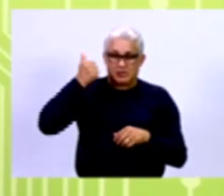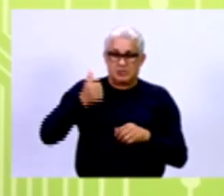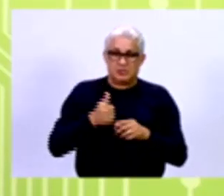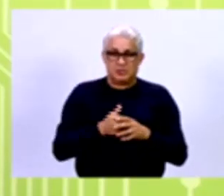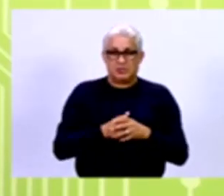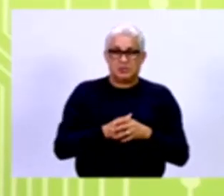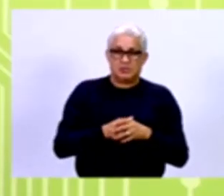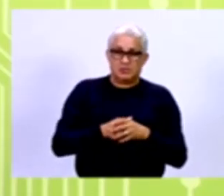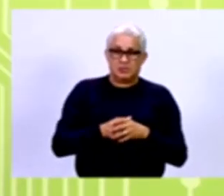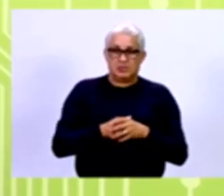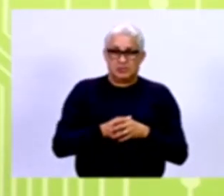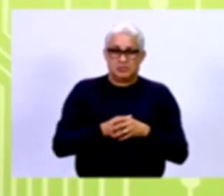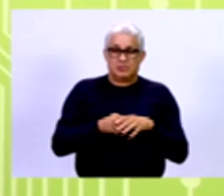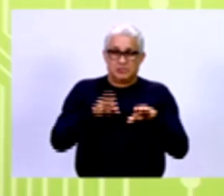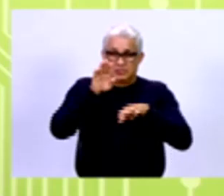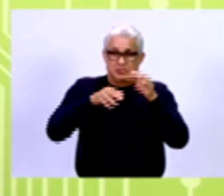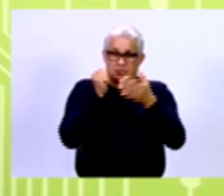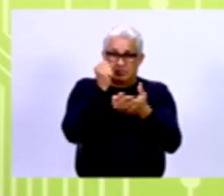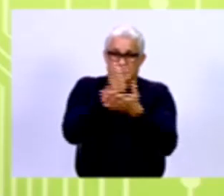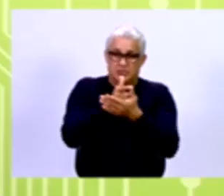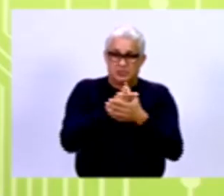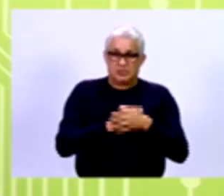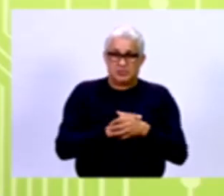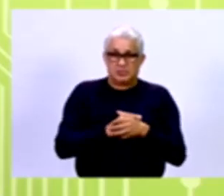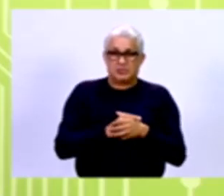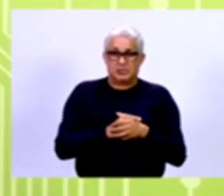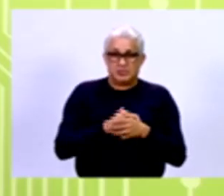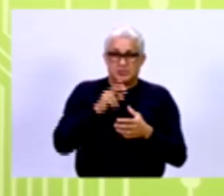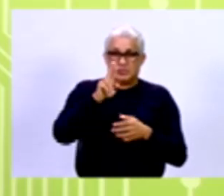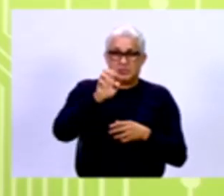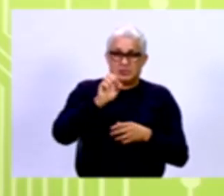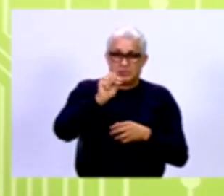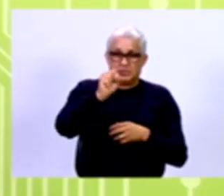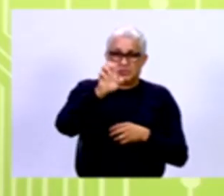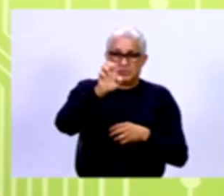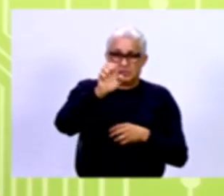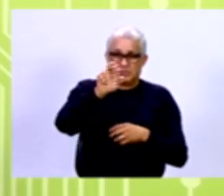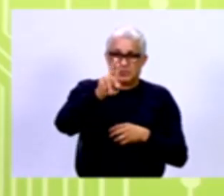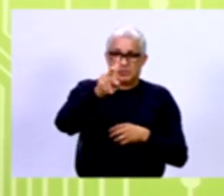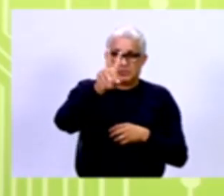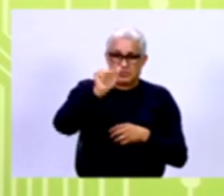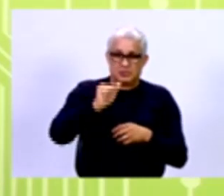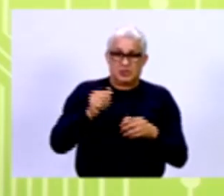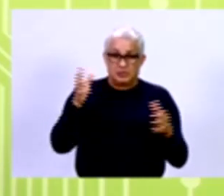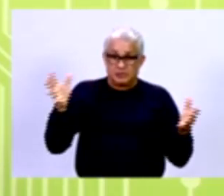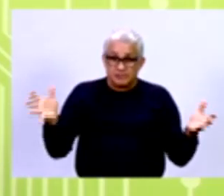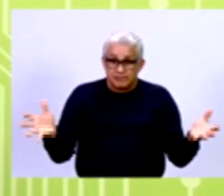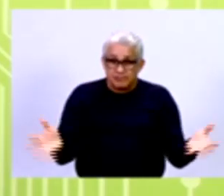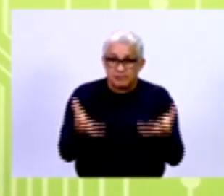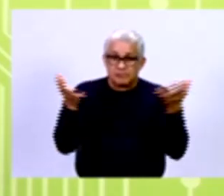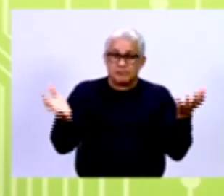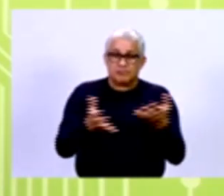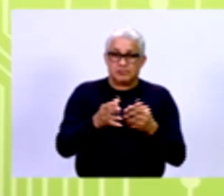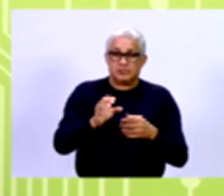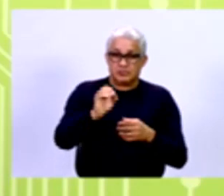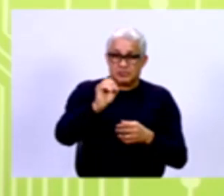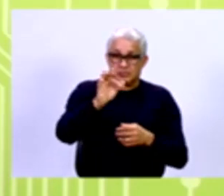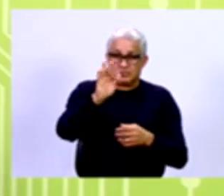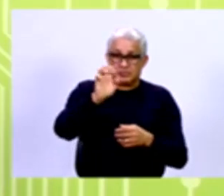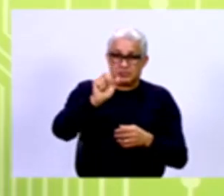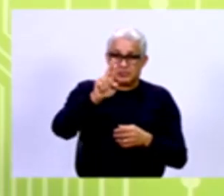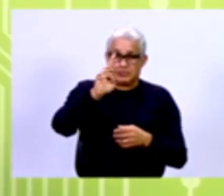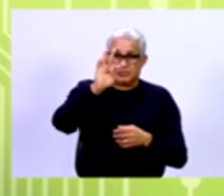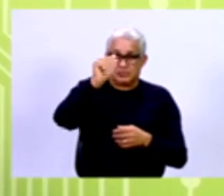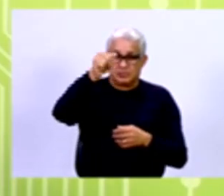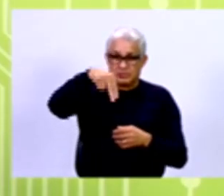o balanço de pagamento, as nossas reservas, é através de estimular os ofertantes de moeda, que